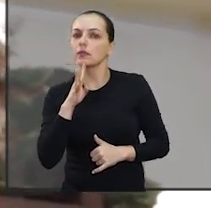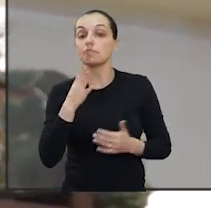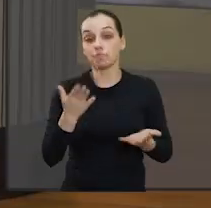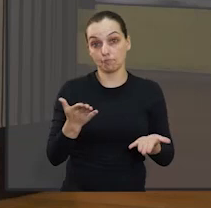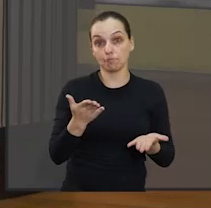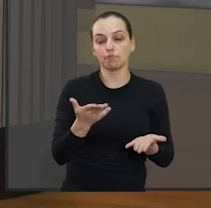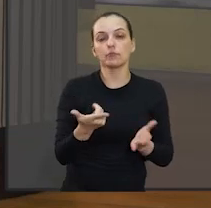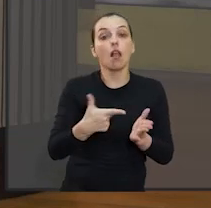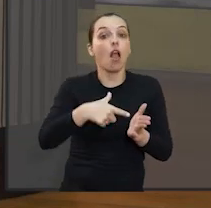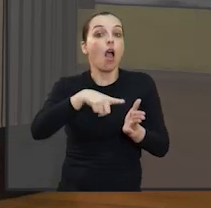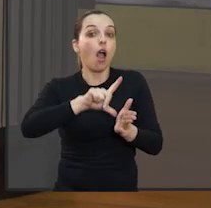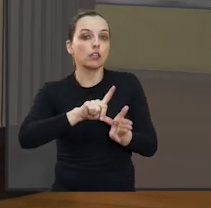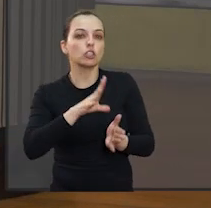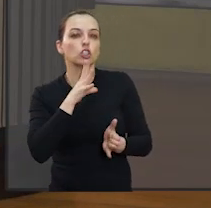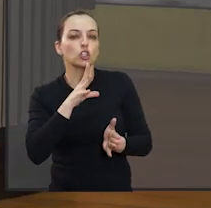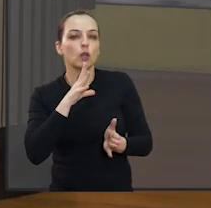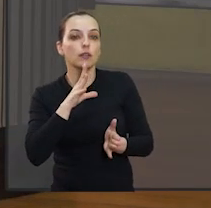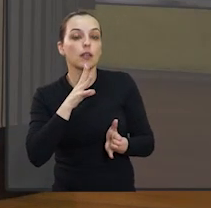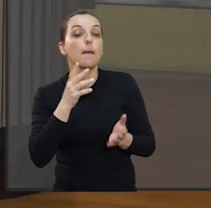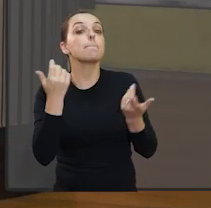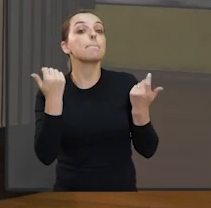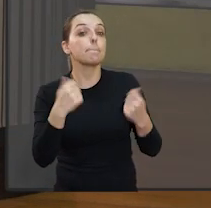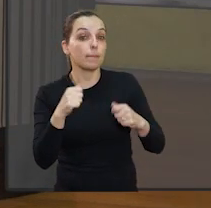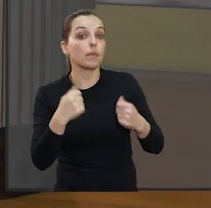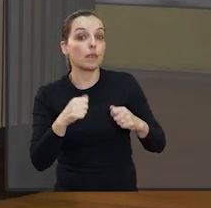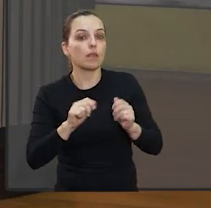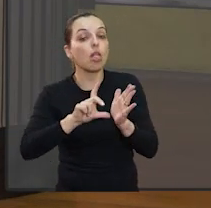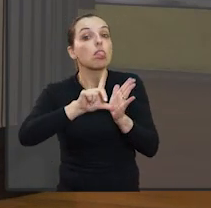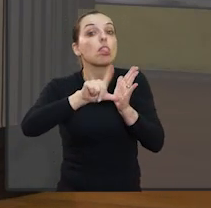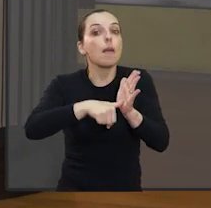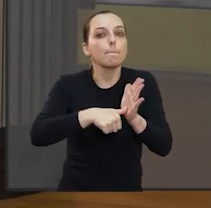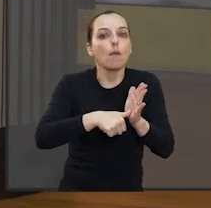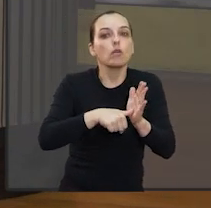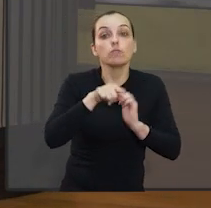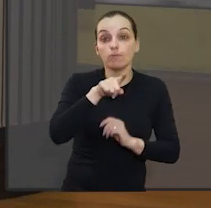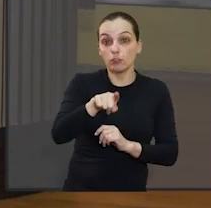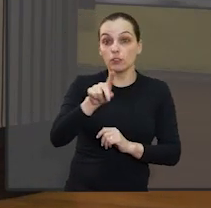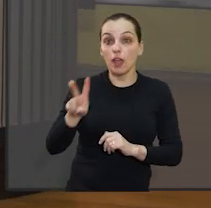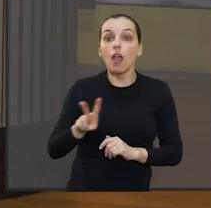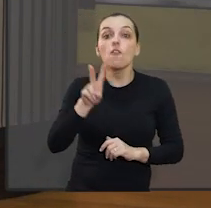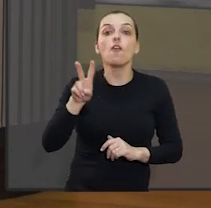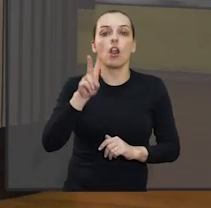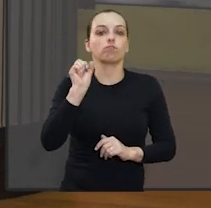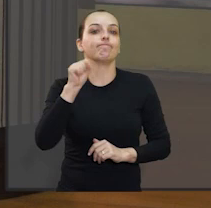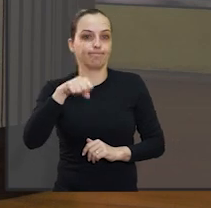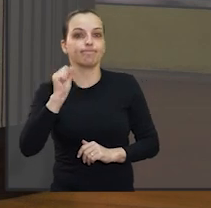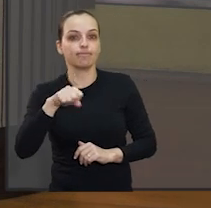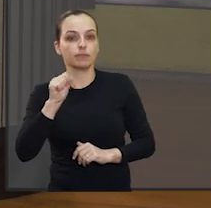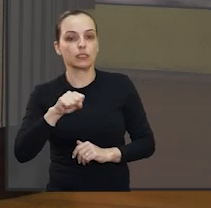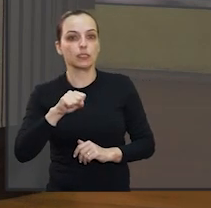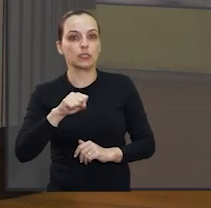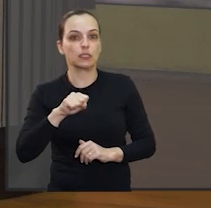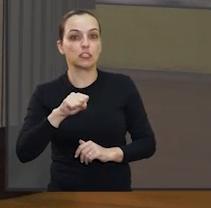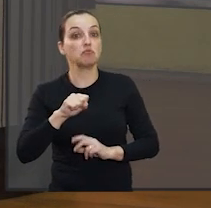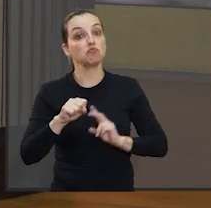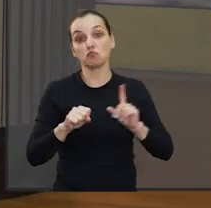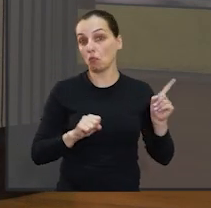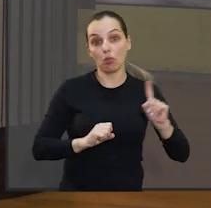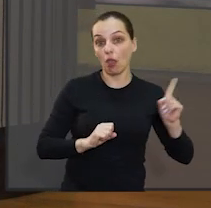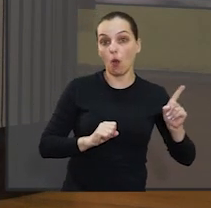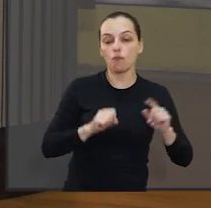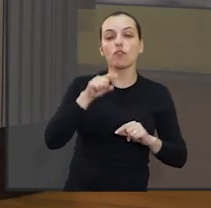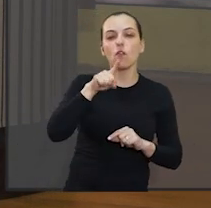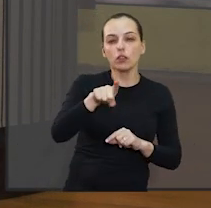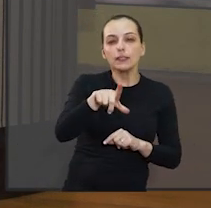valorizam, porque para você desvalorizar, você precisa primeiro saber o valor. E aí você